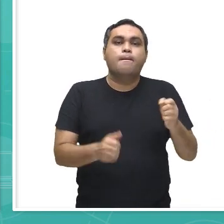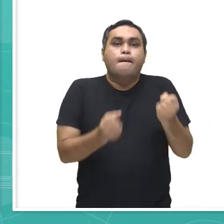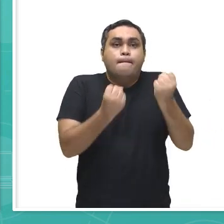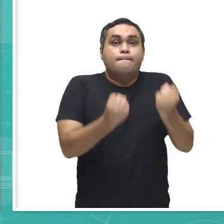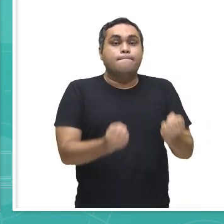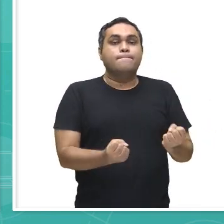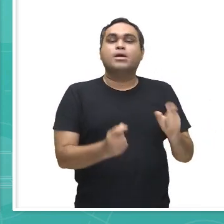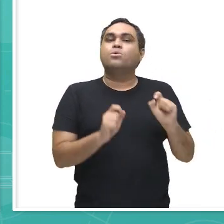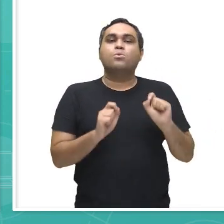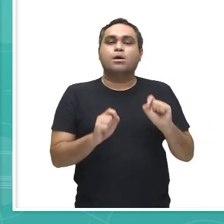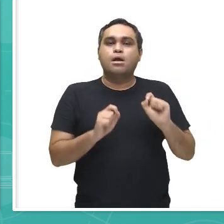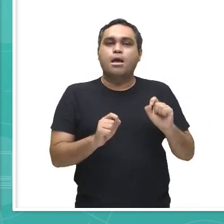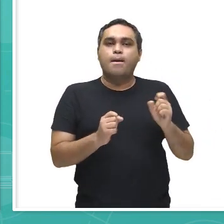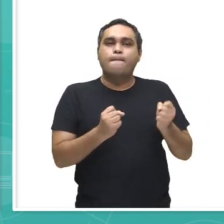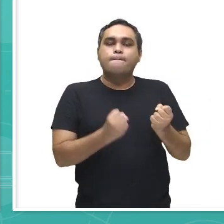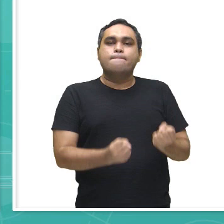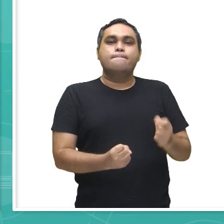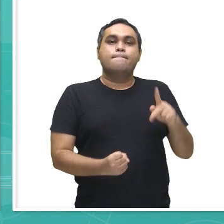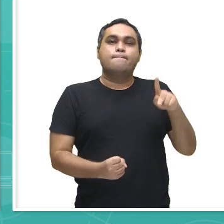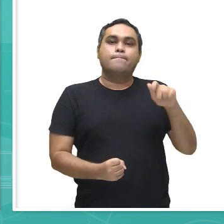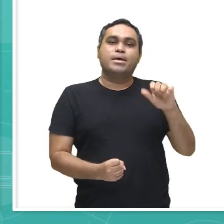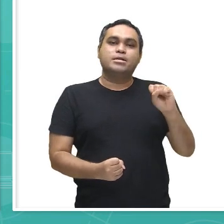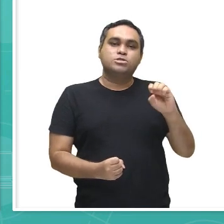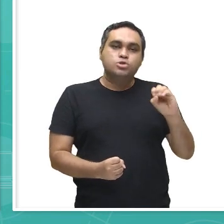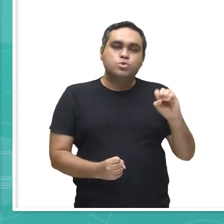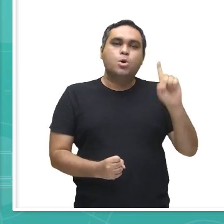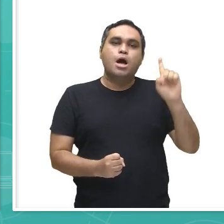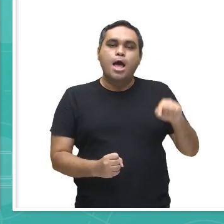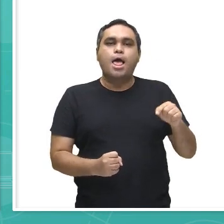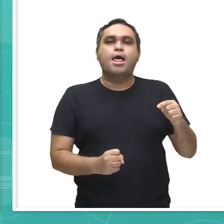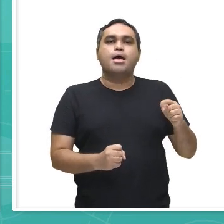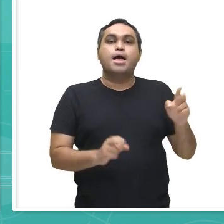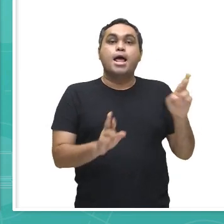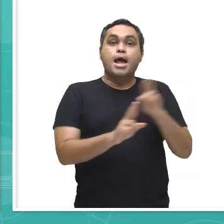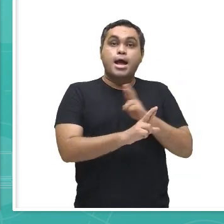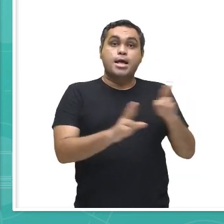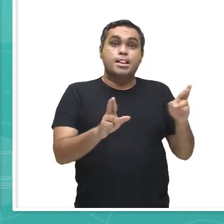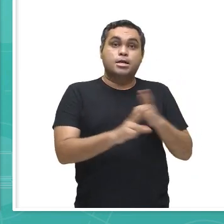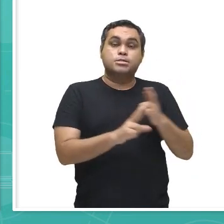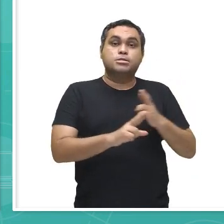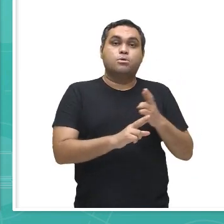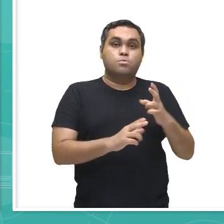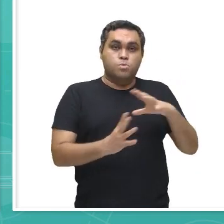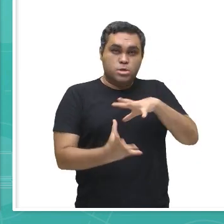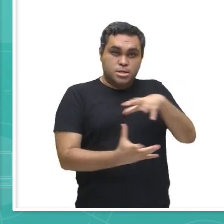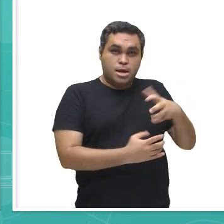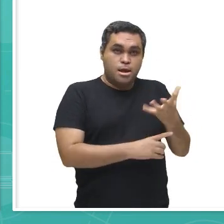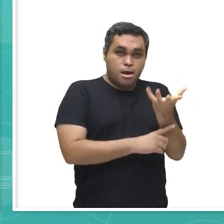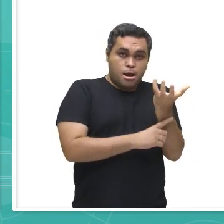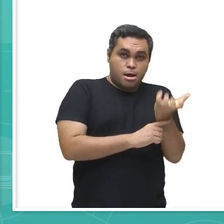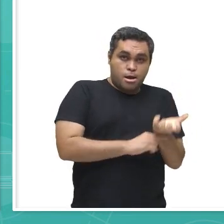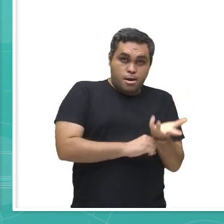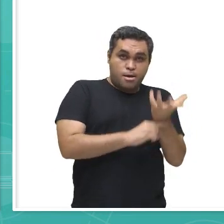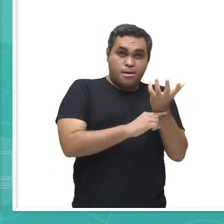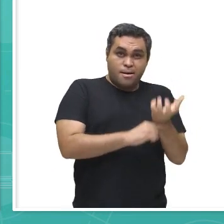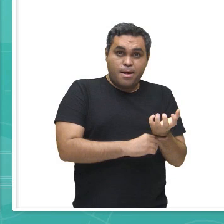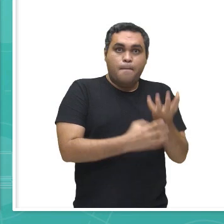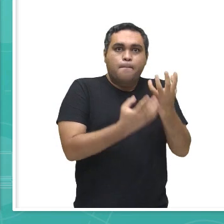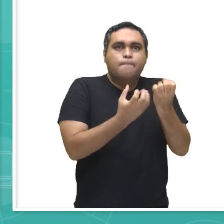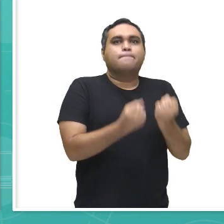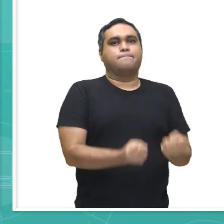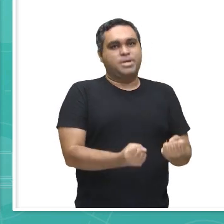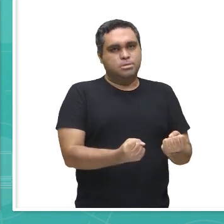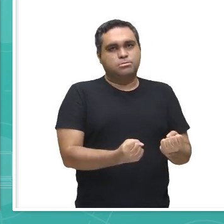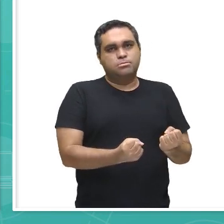Está relacionado com a força gravitacional que tem na Terra. Então, quando a gente sobe na balança, eu estou medindo a minha